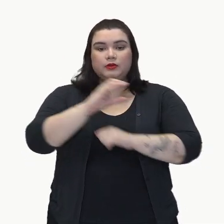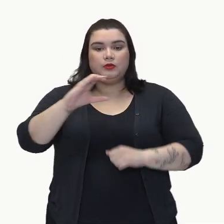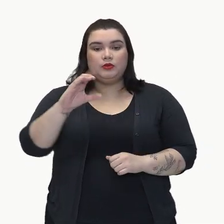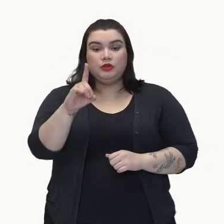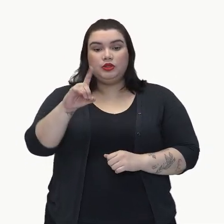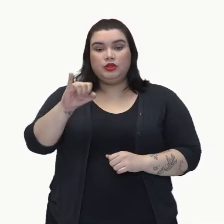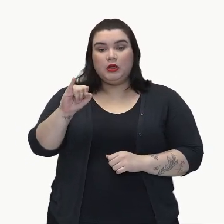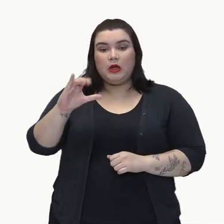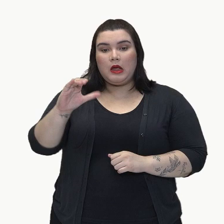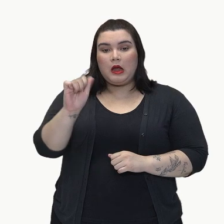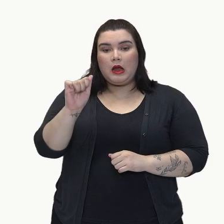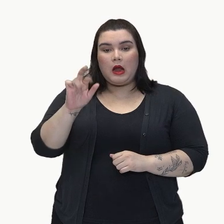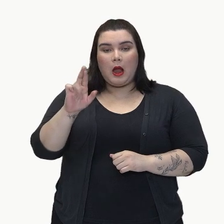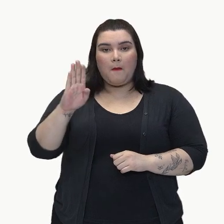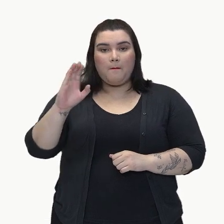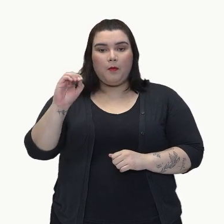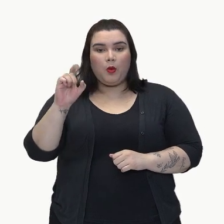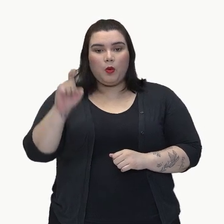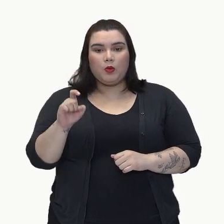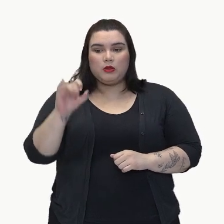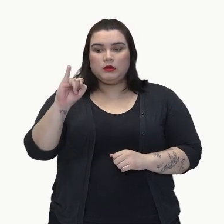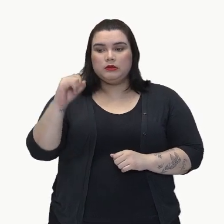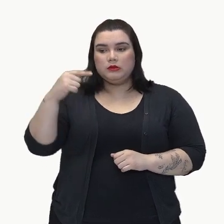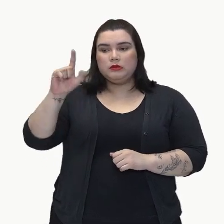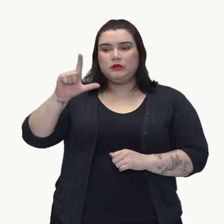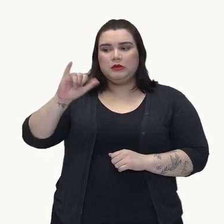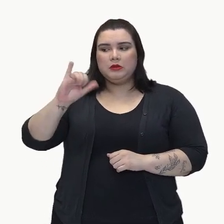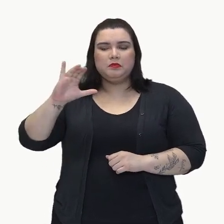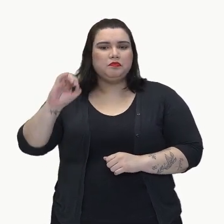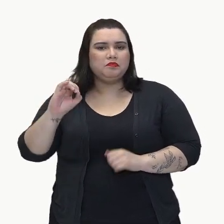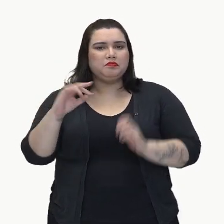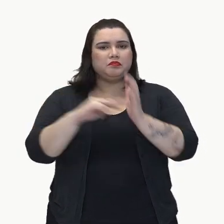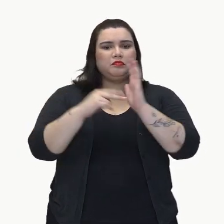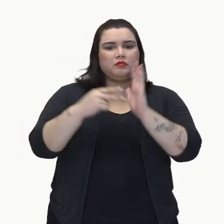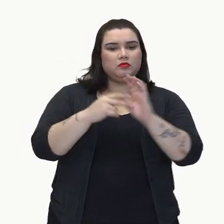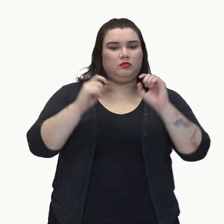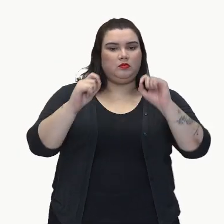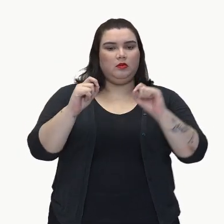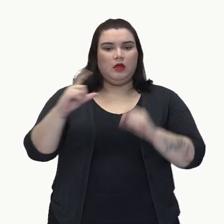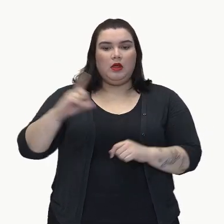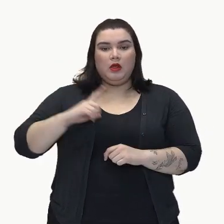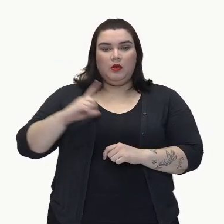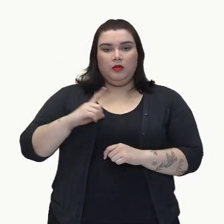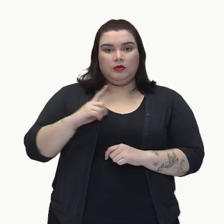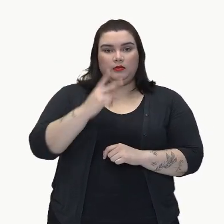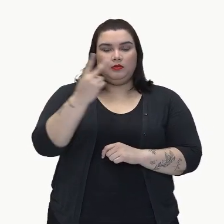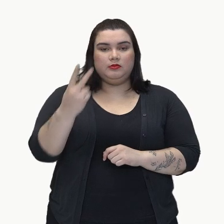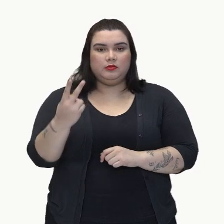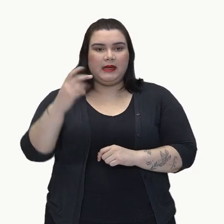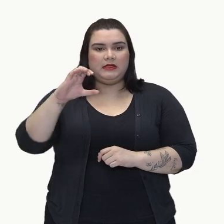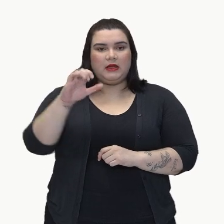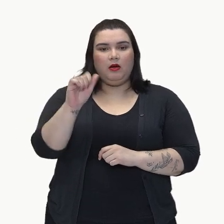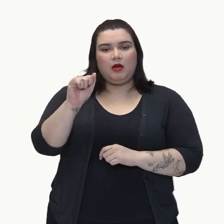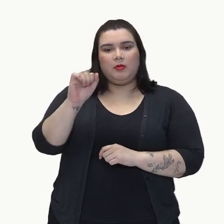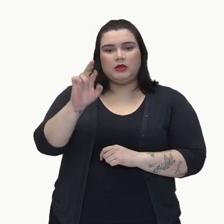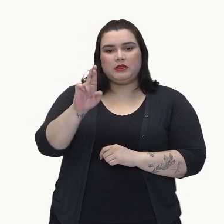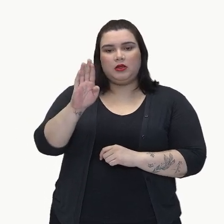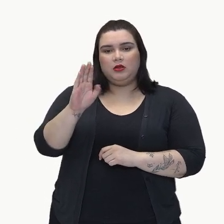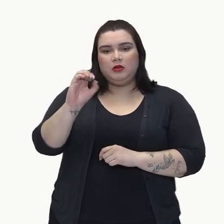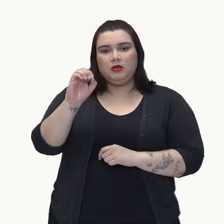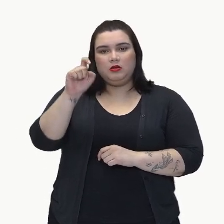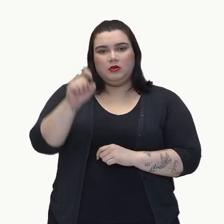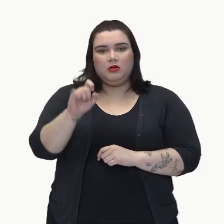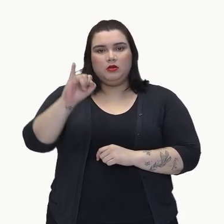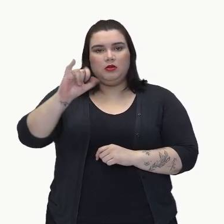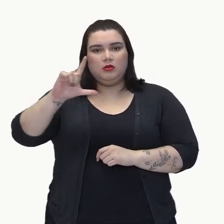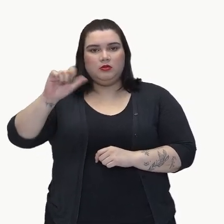ácido dicarboxílico? É que ele tem 2 carboxilas numa extremidade e em outra extremidade.